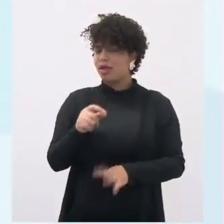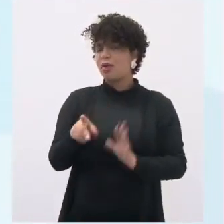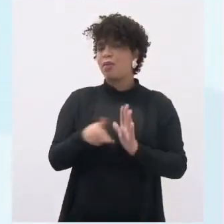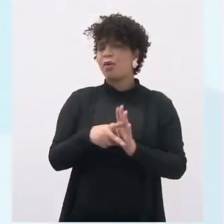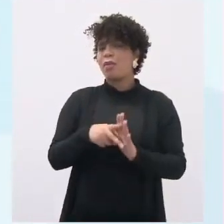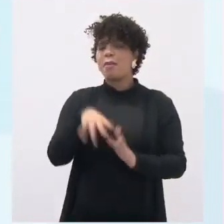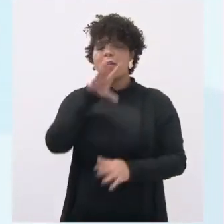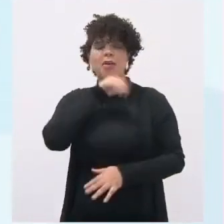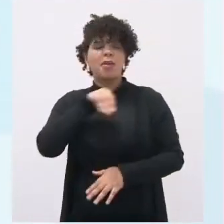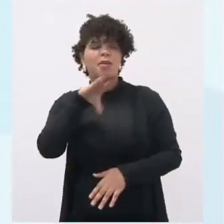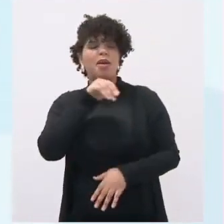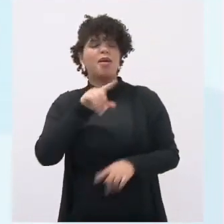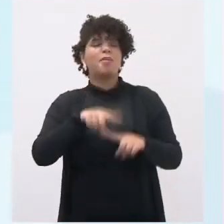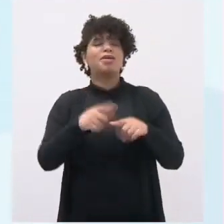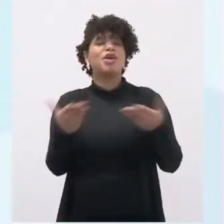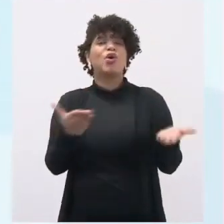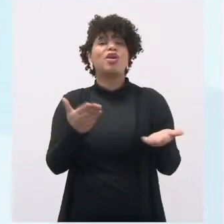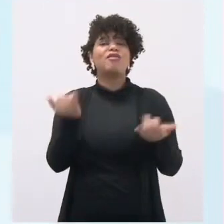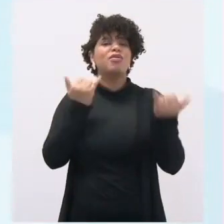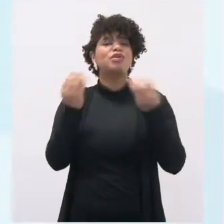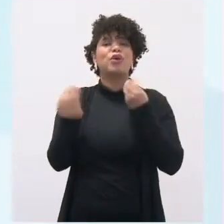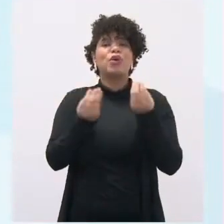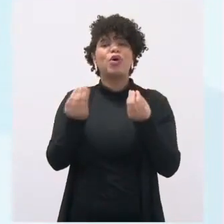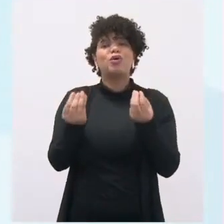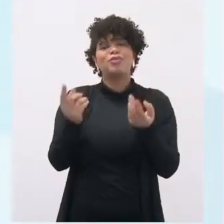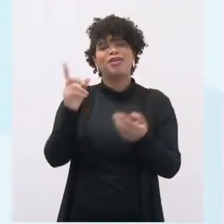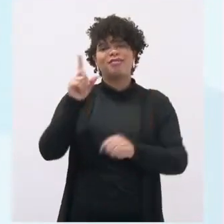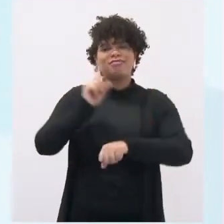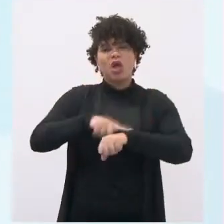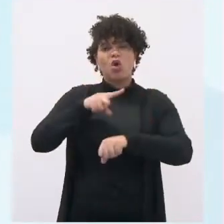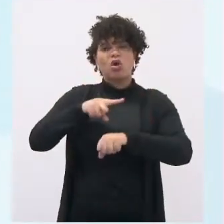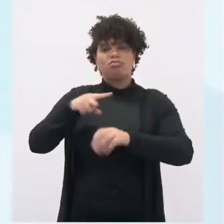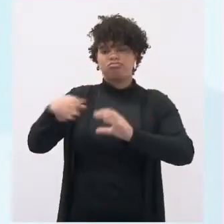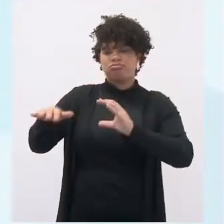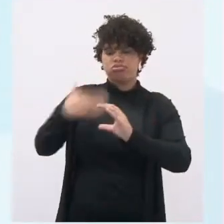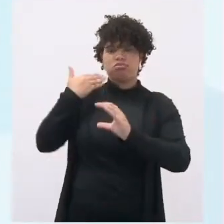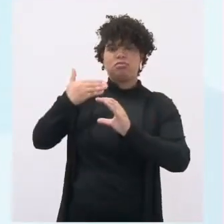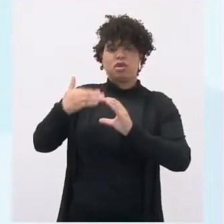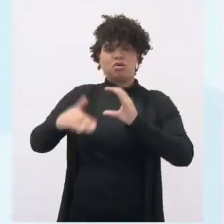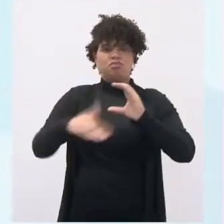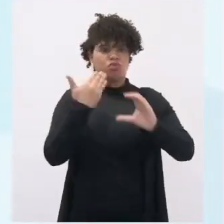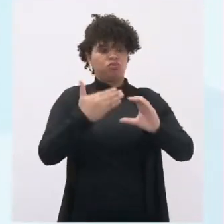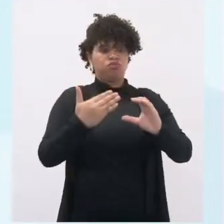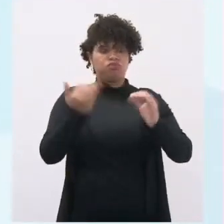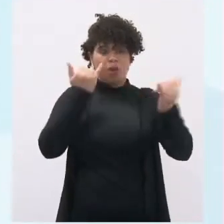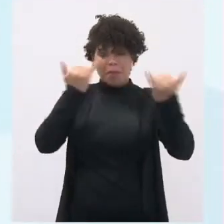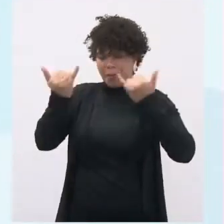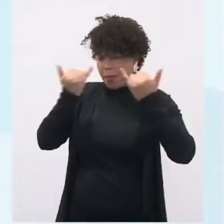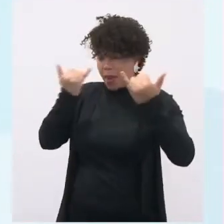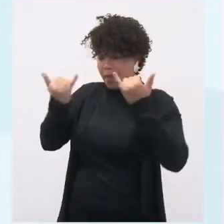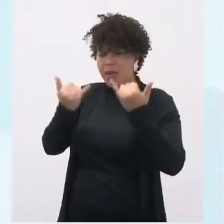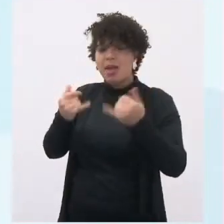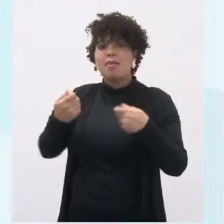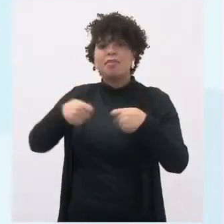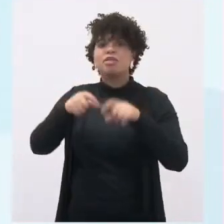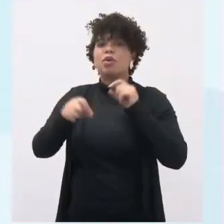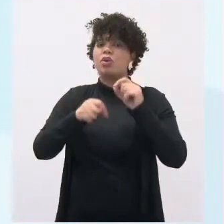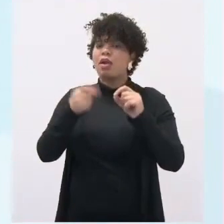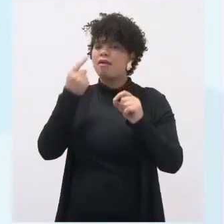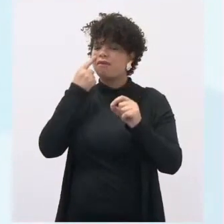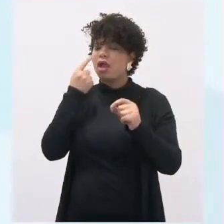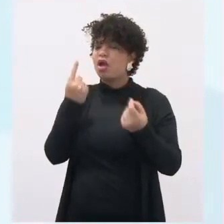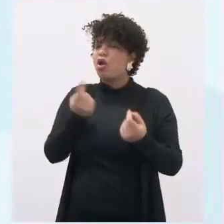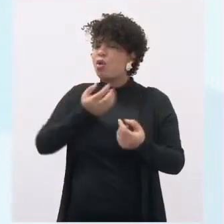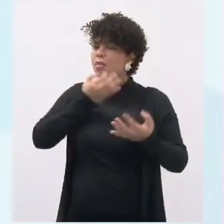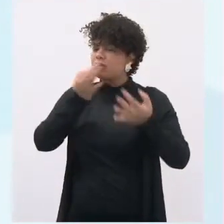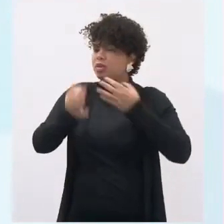via oral. Agora não. É um momento instantâneo, as informações chegam muito rapidamente e a gente tem que ter argumentos, e